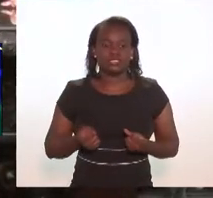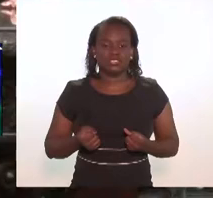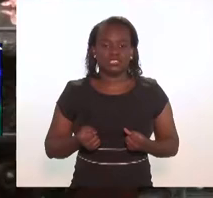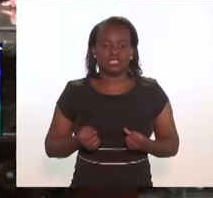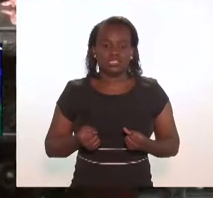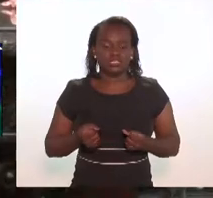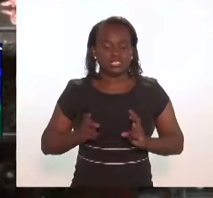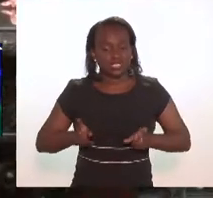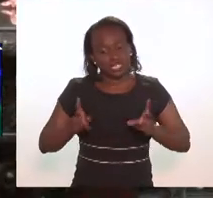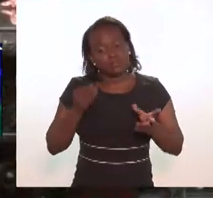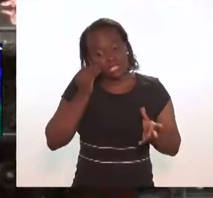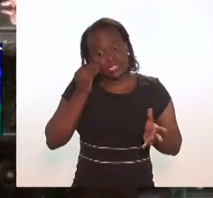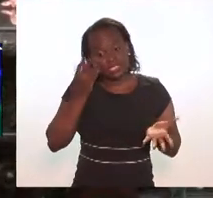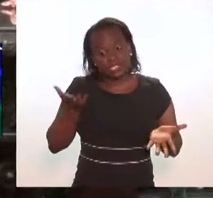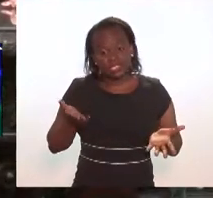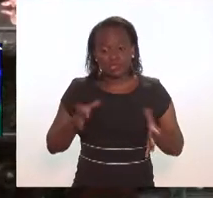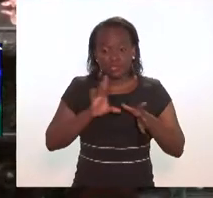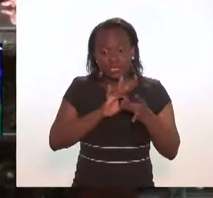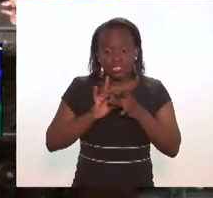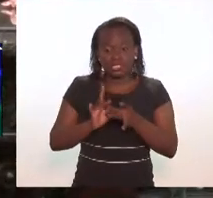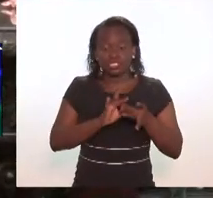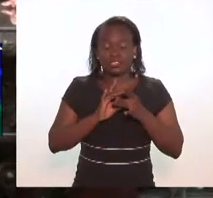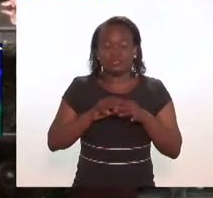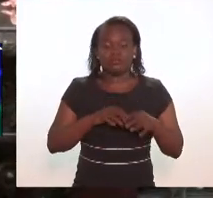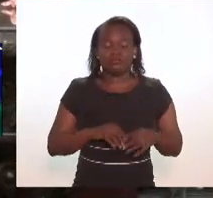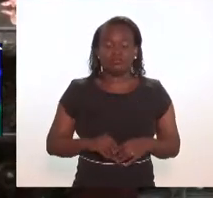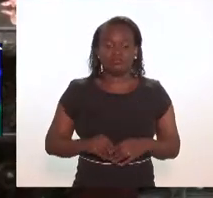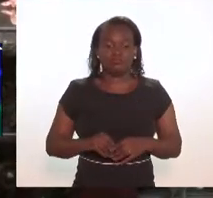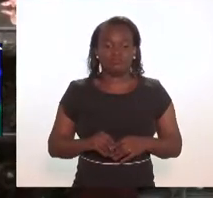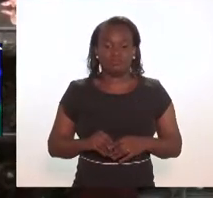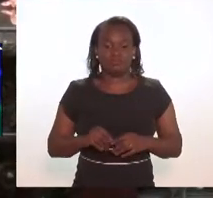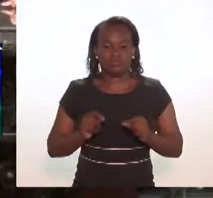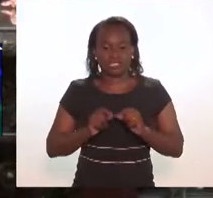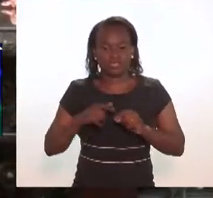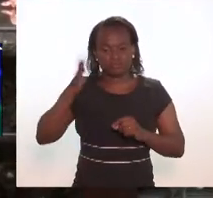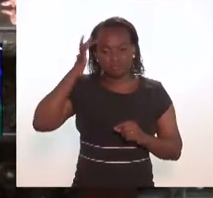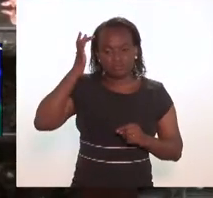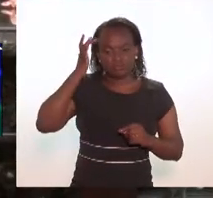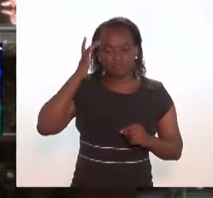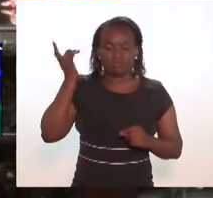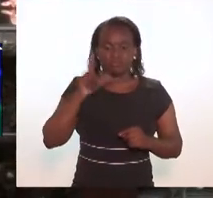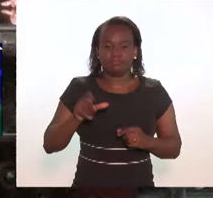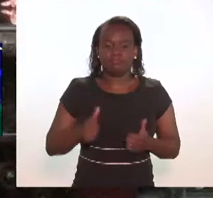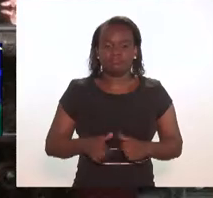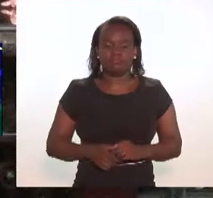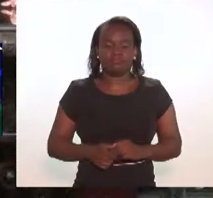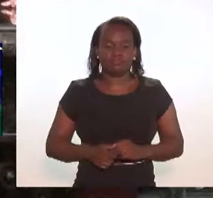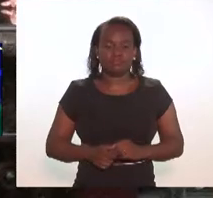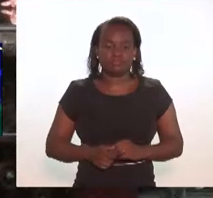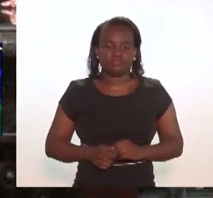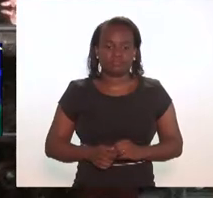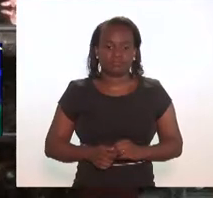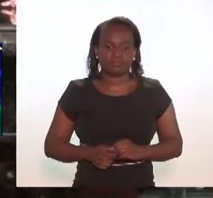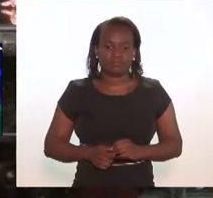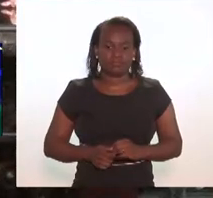quase sempre, né? A união é a unidade, fazendo consenso no dissenso.